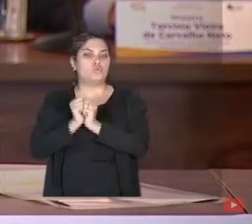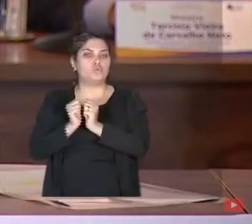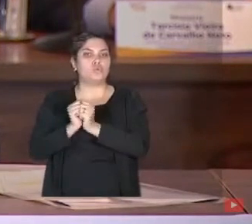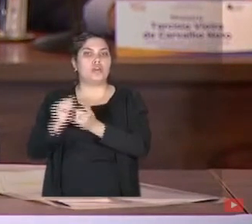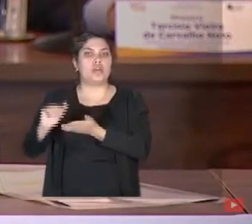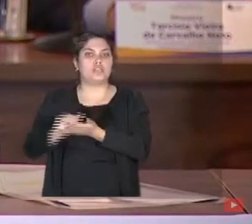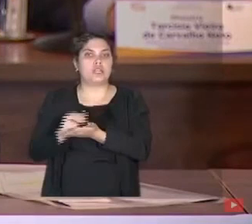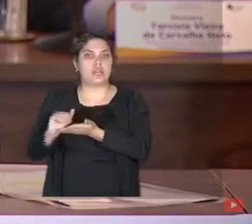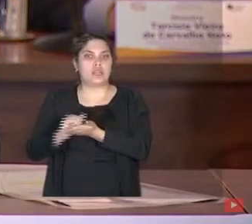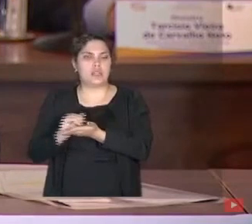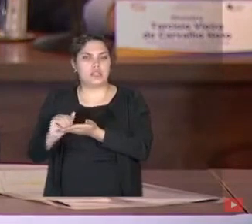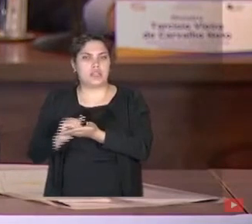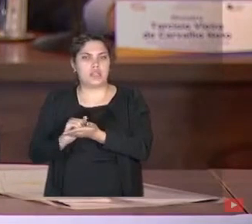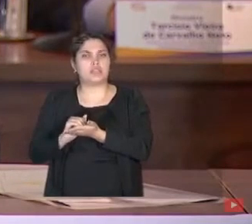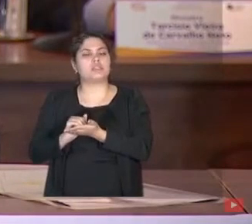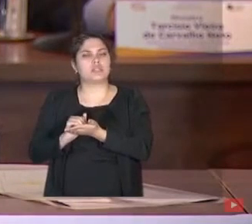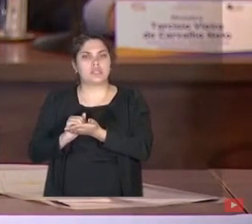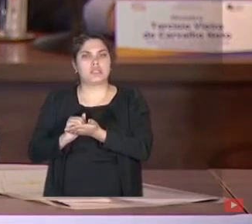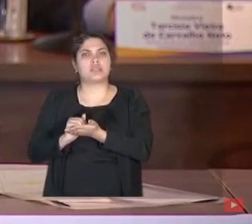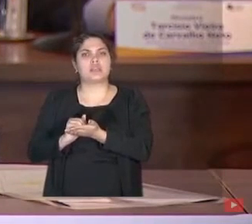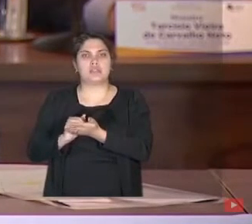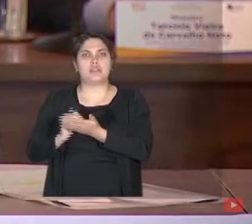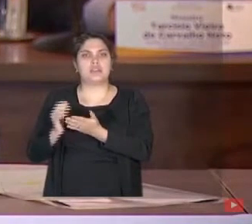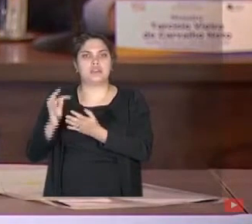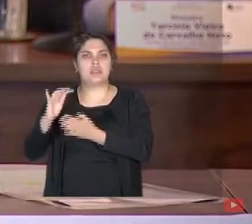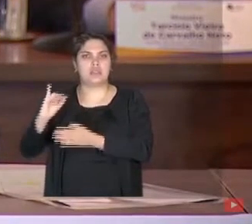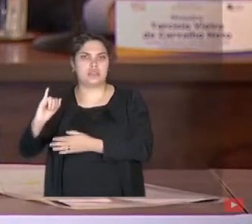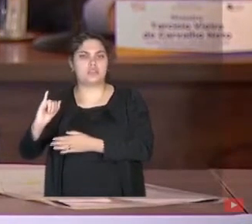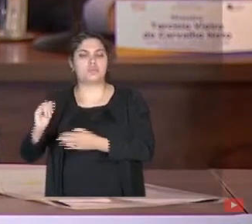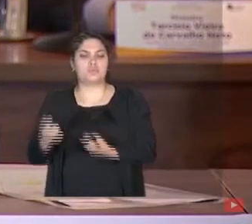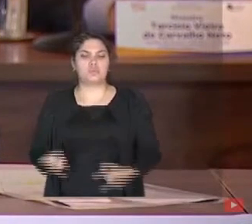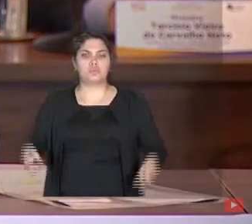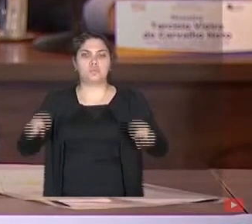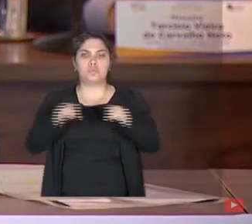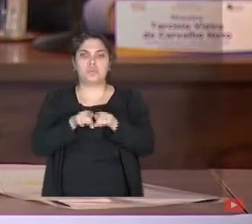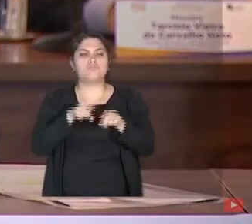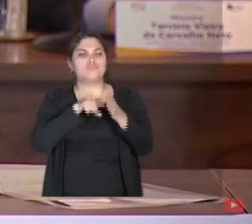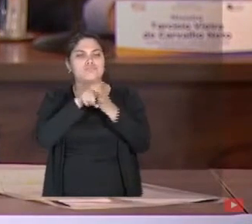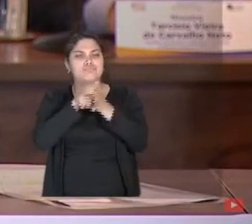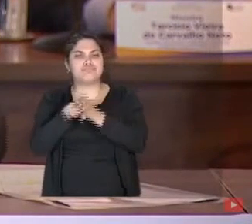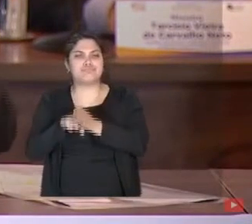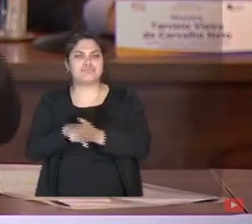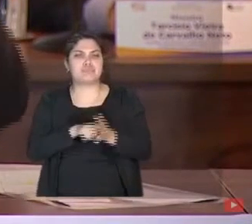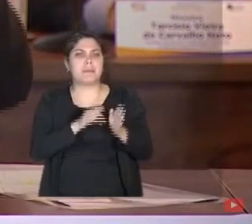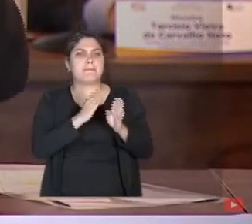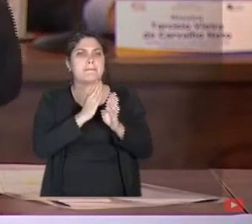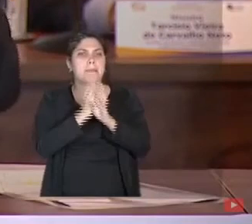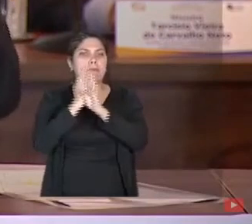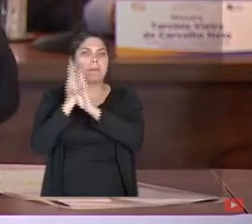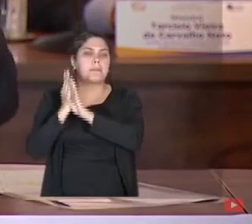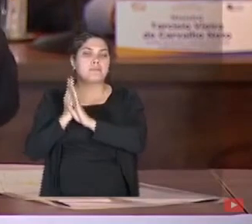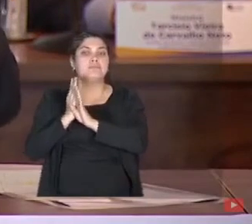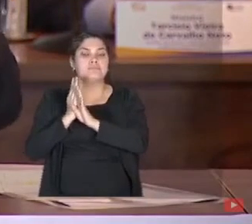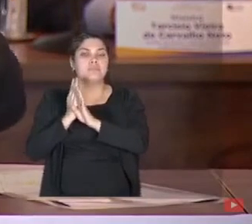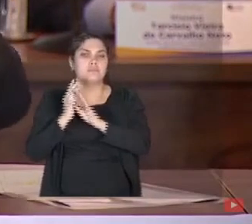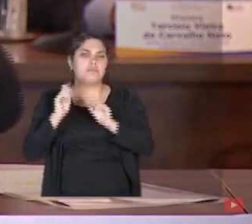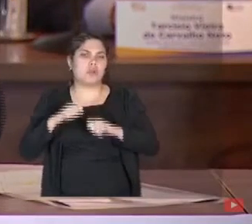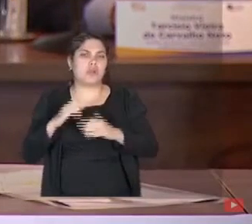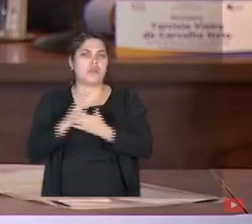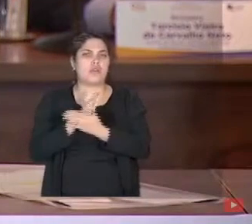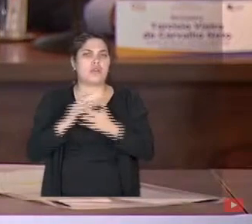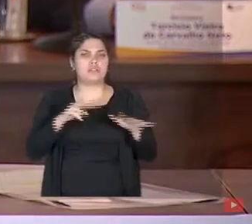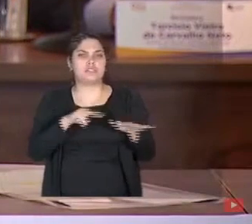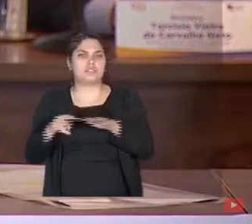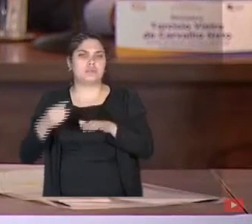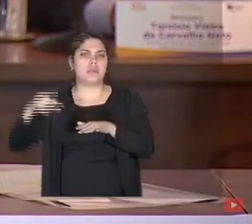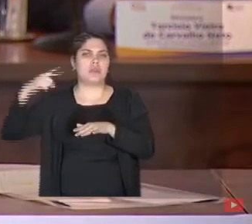de Tecnologia da Informação, ambas estão procurando apurar, mas pode ter sido de muitas semanas atrás